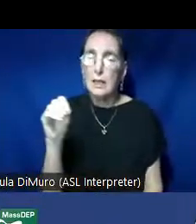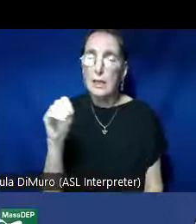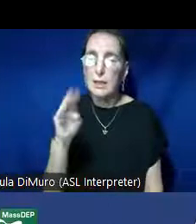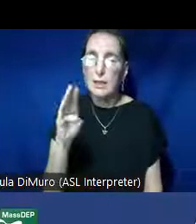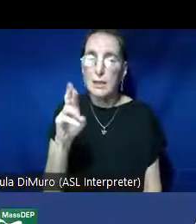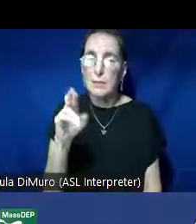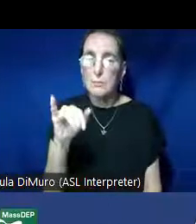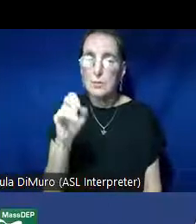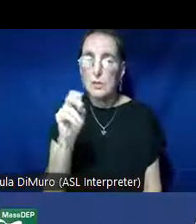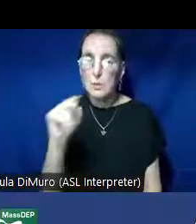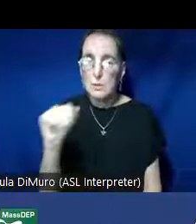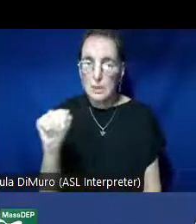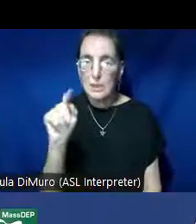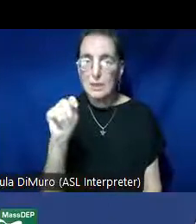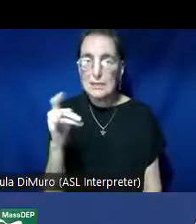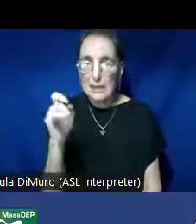equidade.